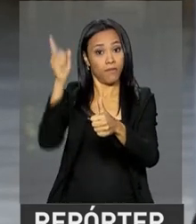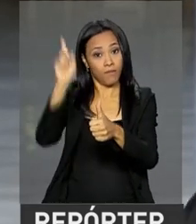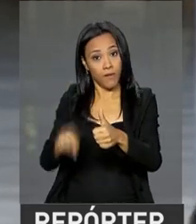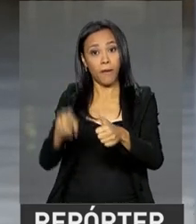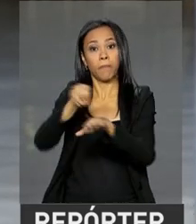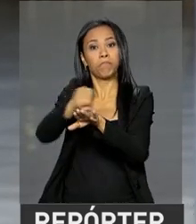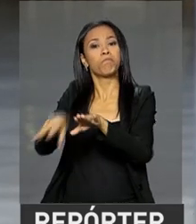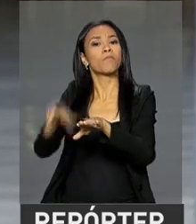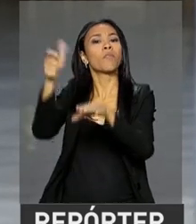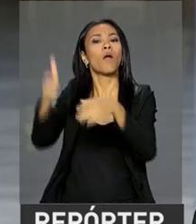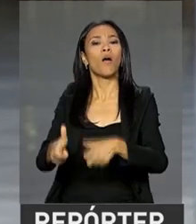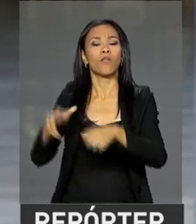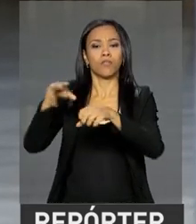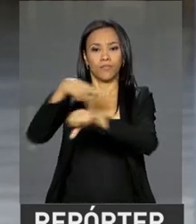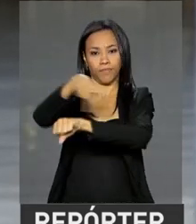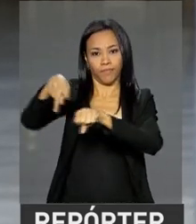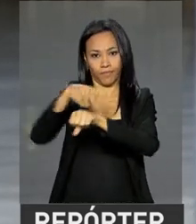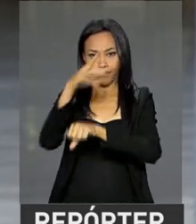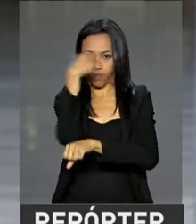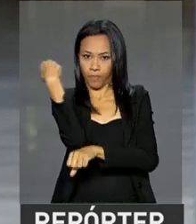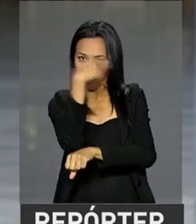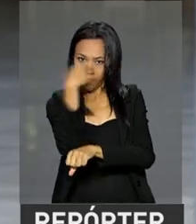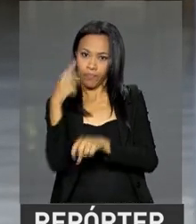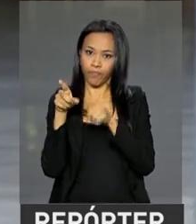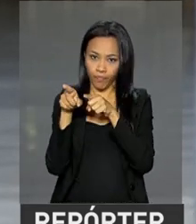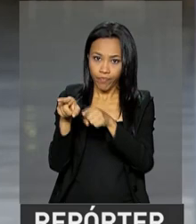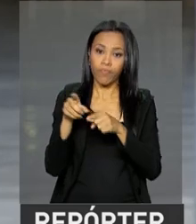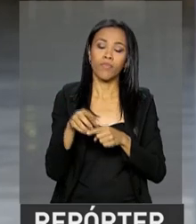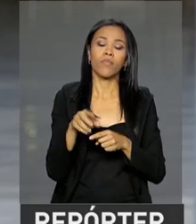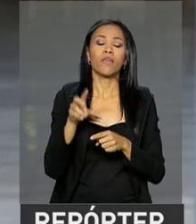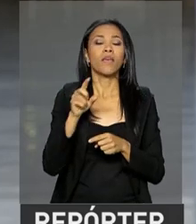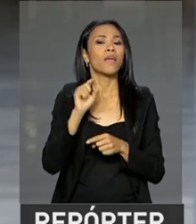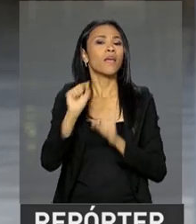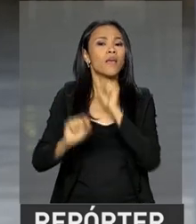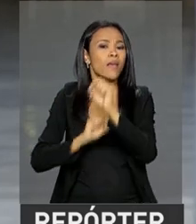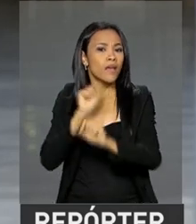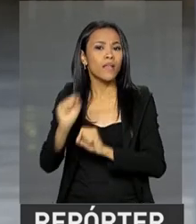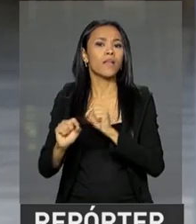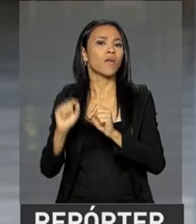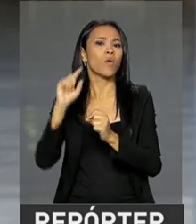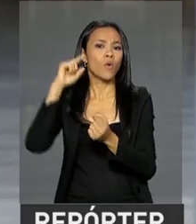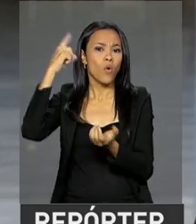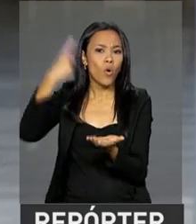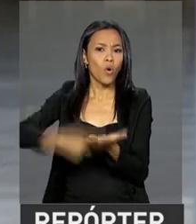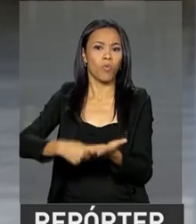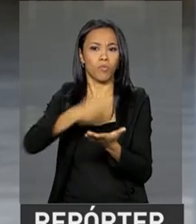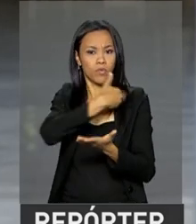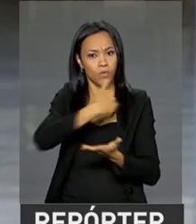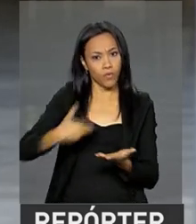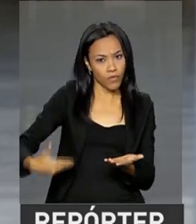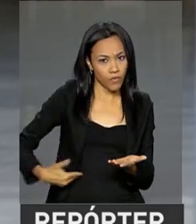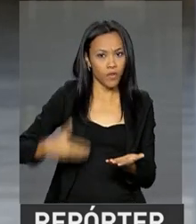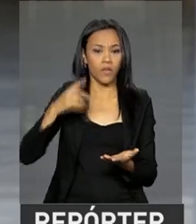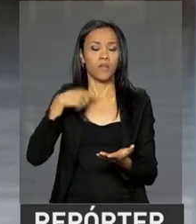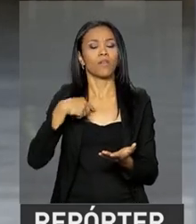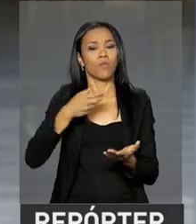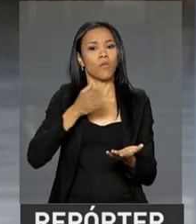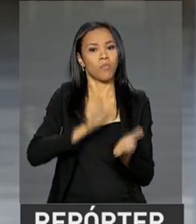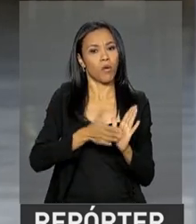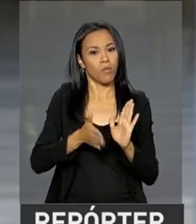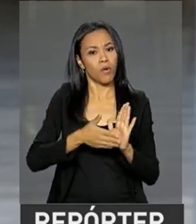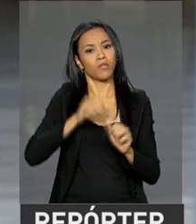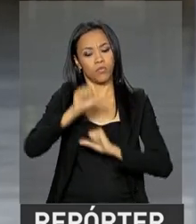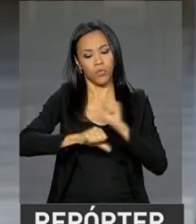segundo informou a presidência da república Michel Temer ele deve reforçar o compromisso do governo com a agenda de reformas em